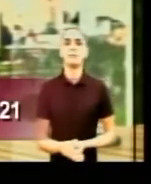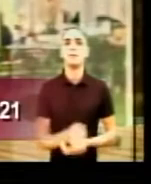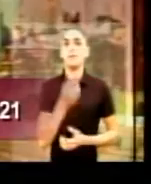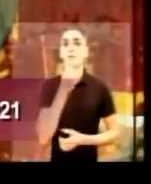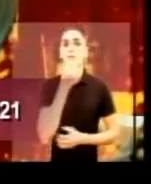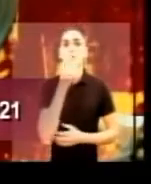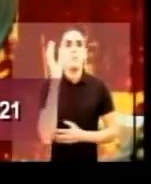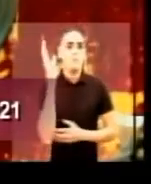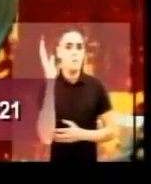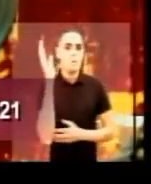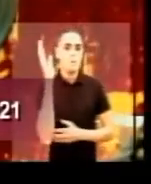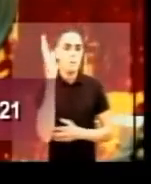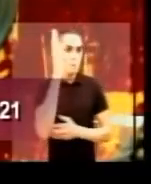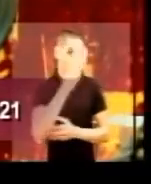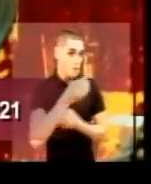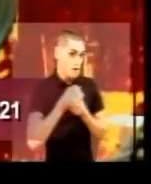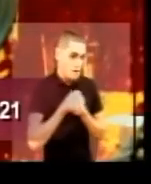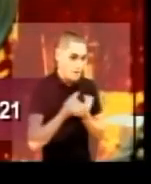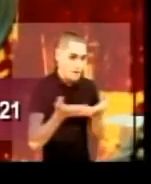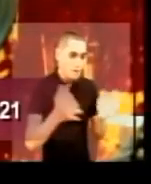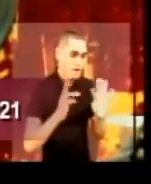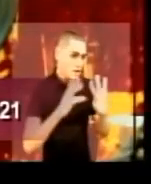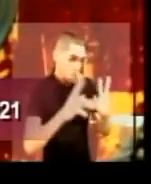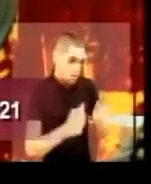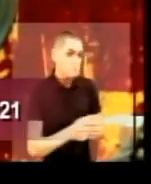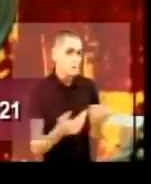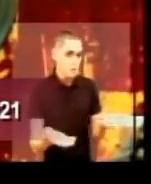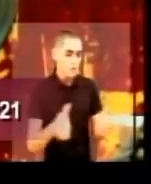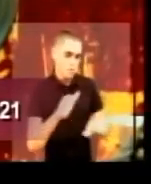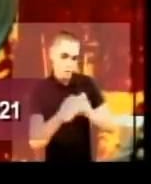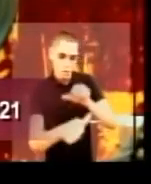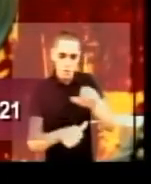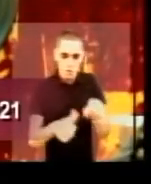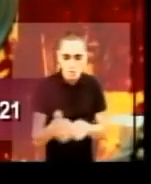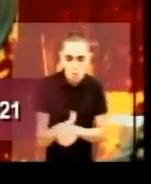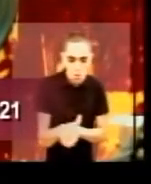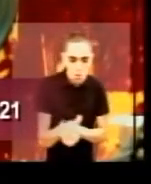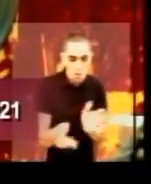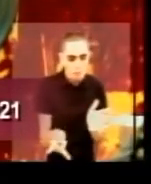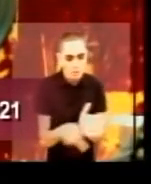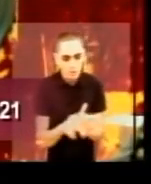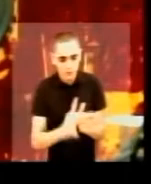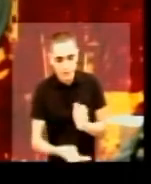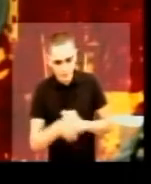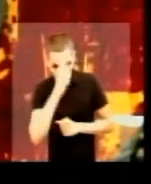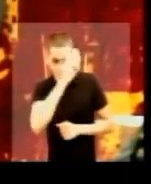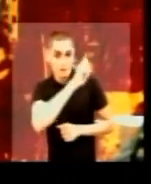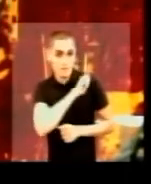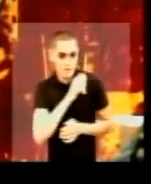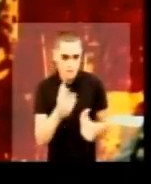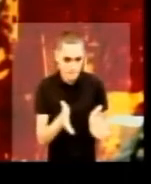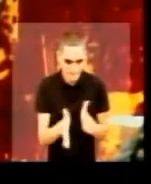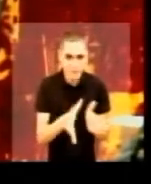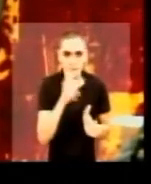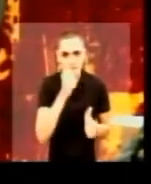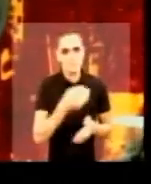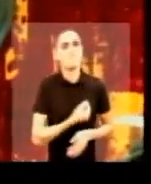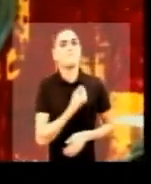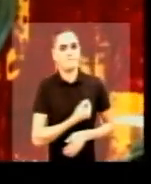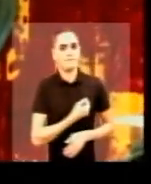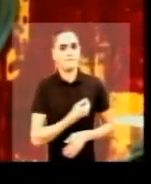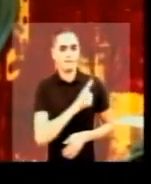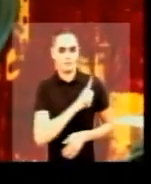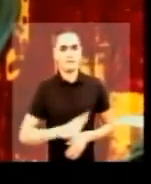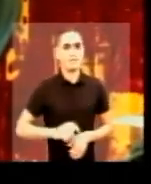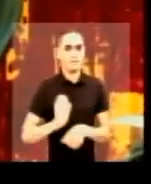Boa tarde a todos. Mediante a reclassificação do município na fase laranja pelo governo estadual,